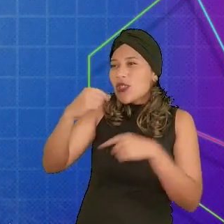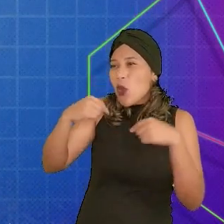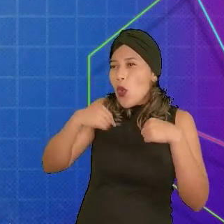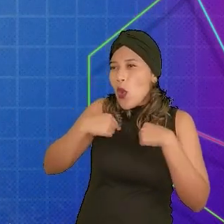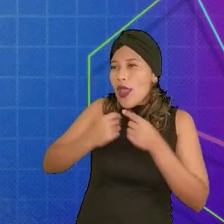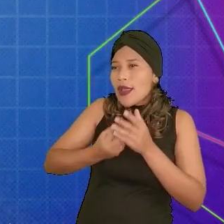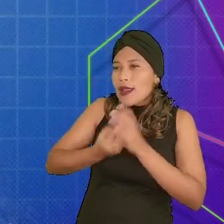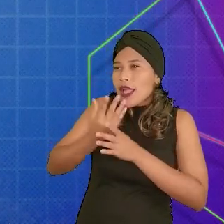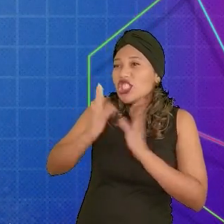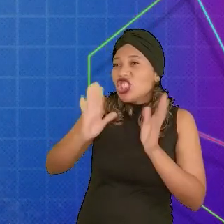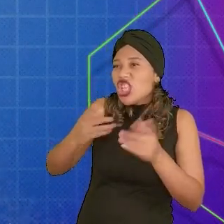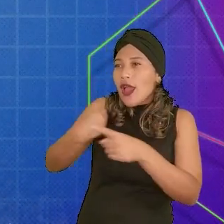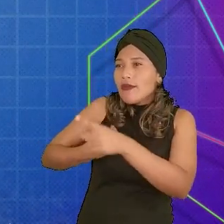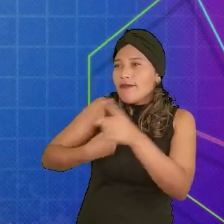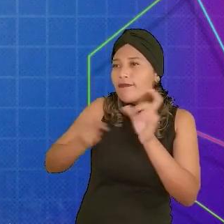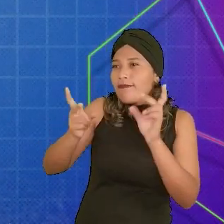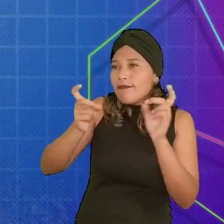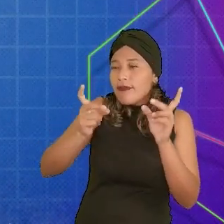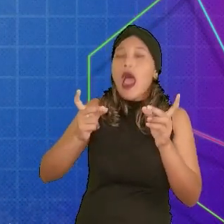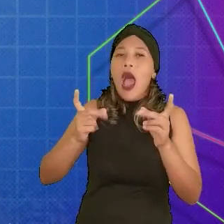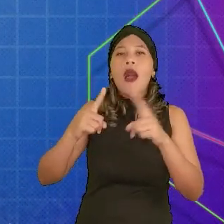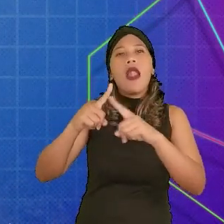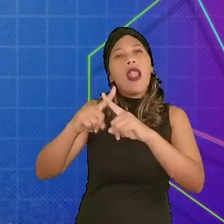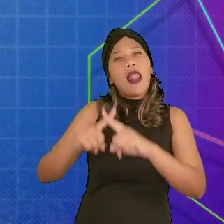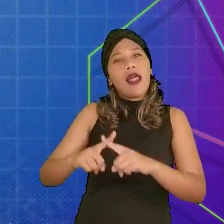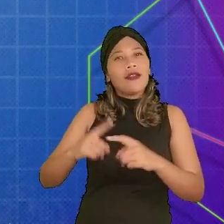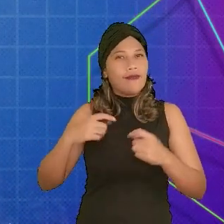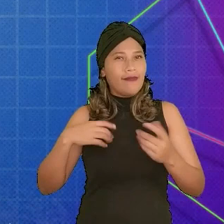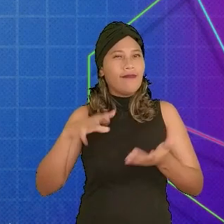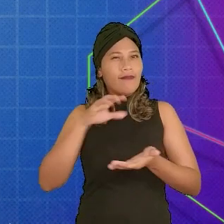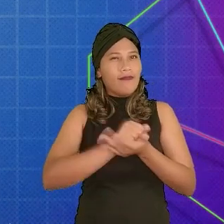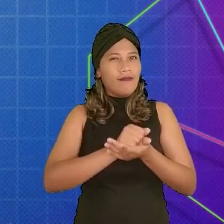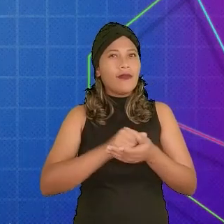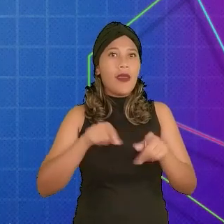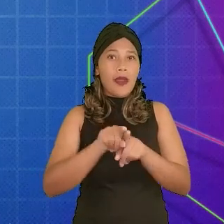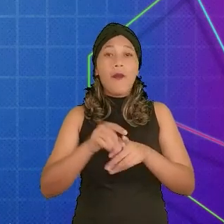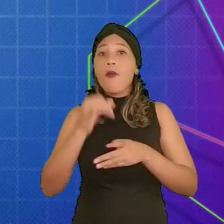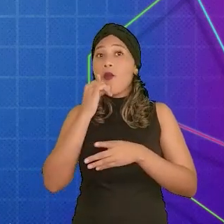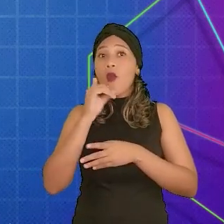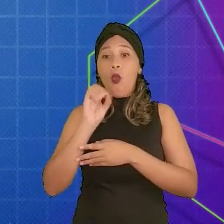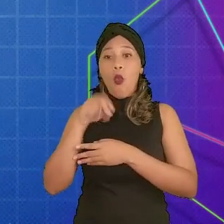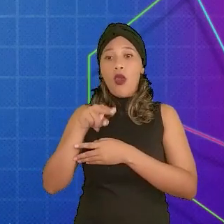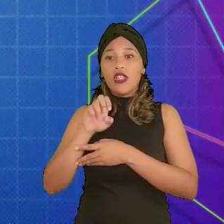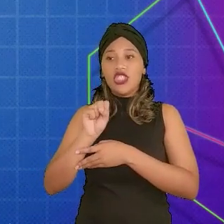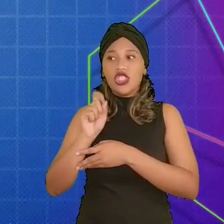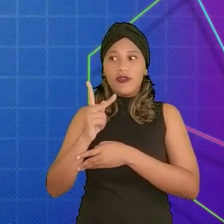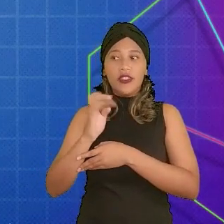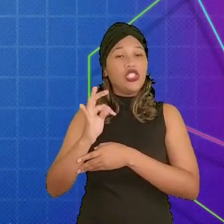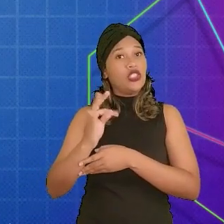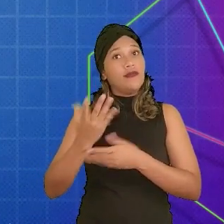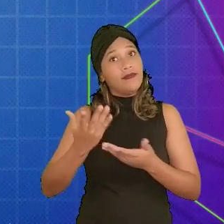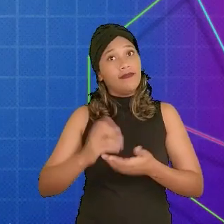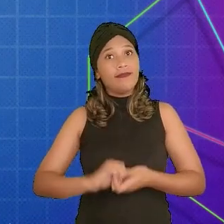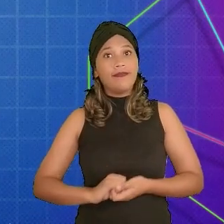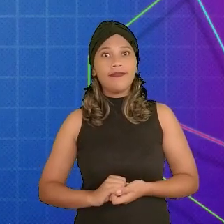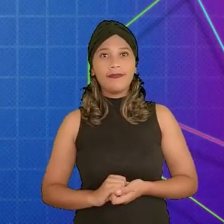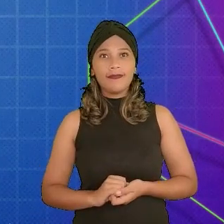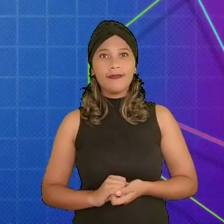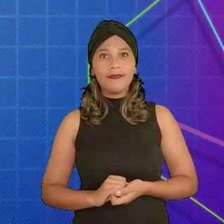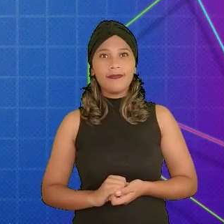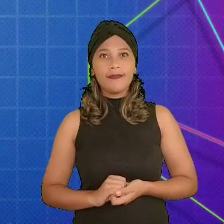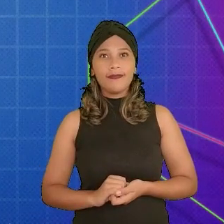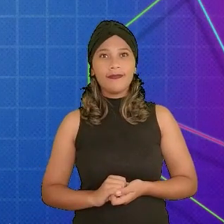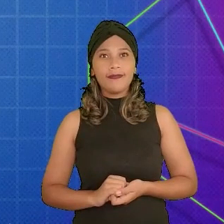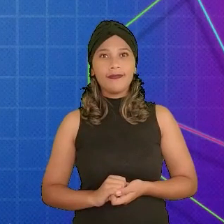seu que já estão no mercado. Agora, você pode ver aí um exemplo de one sheet. Cartaz em inglês de um jogo de fliperama antigo chamado